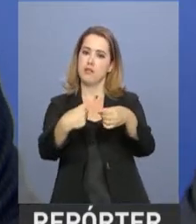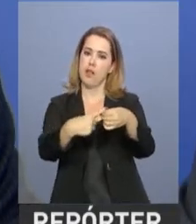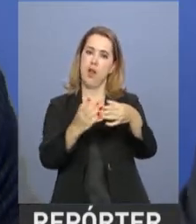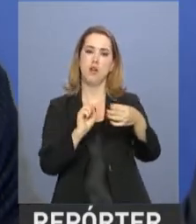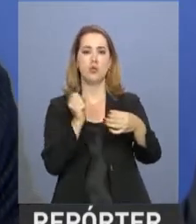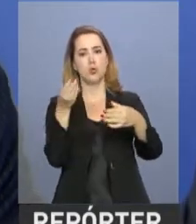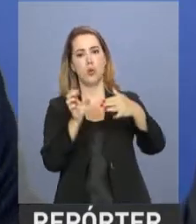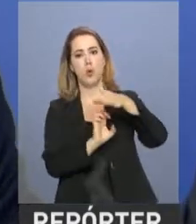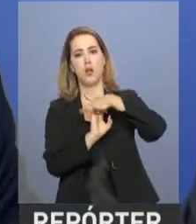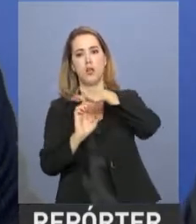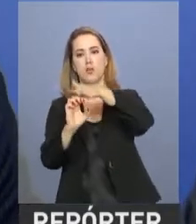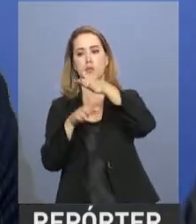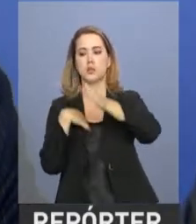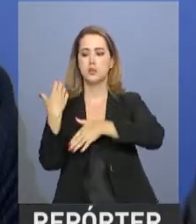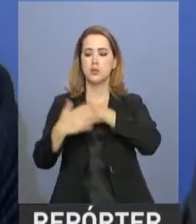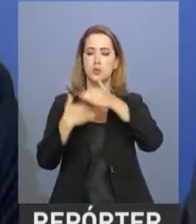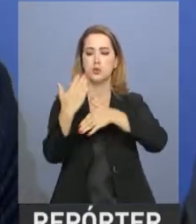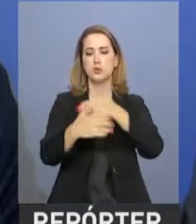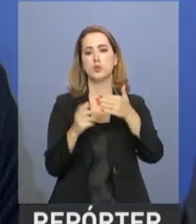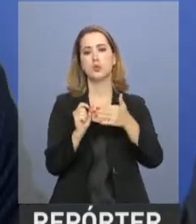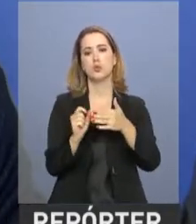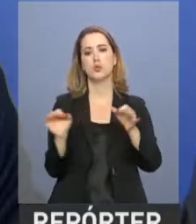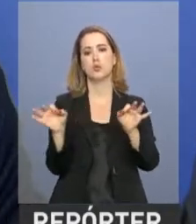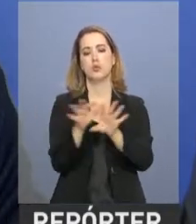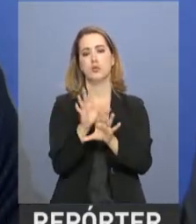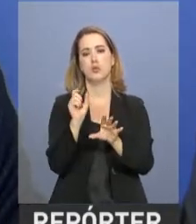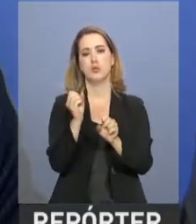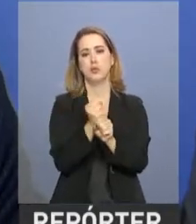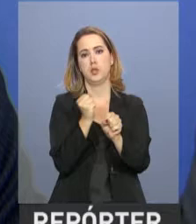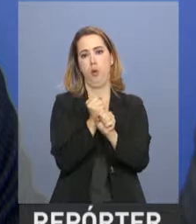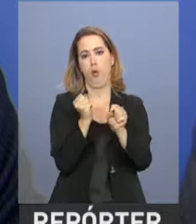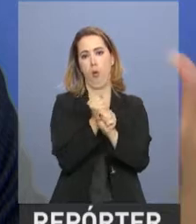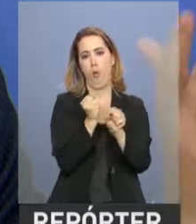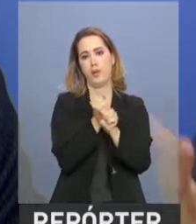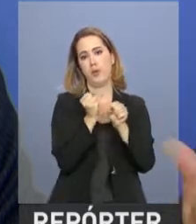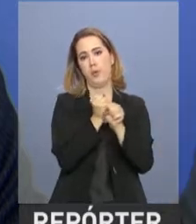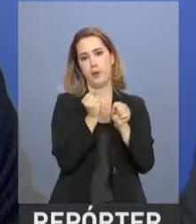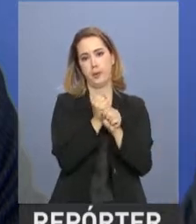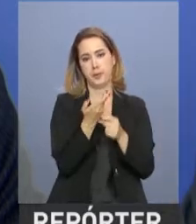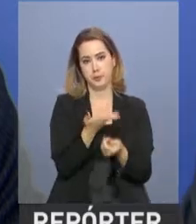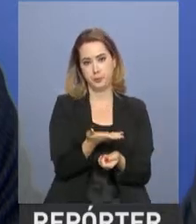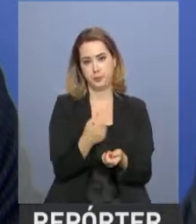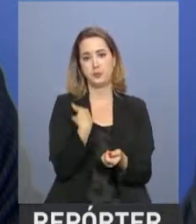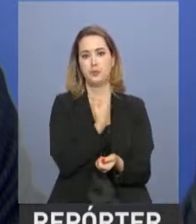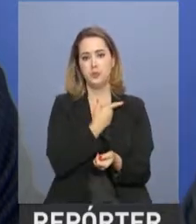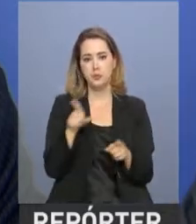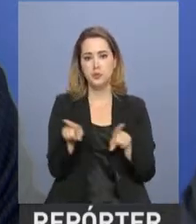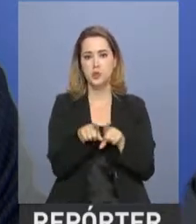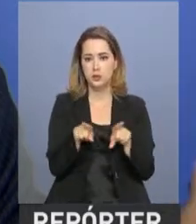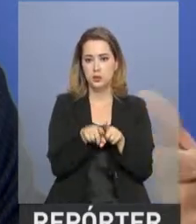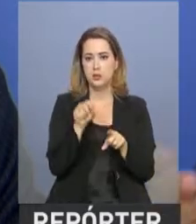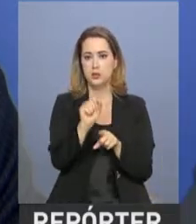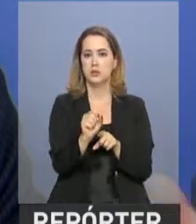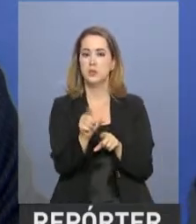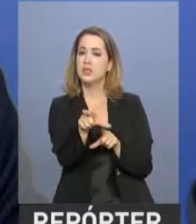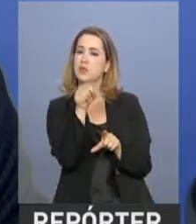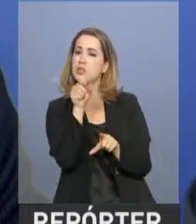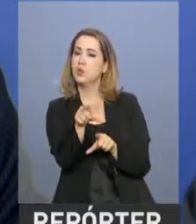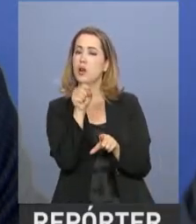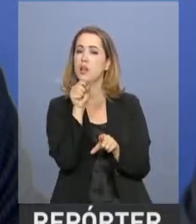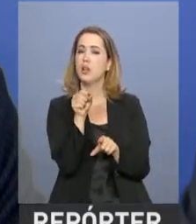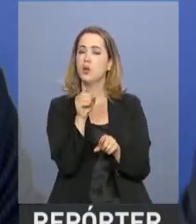a dar continuidade, dar sequência à execução da obra. Nós também estaremos definindo prazos